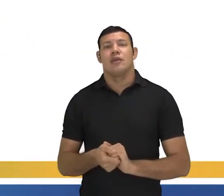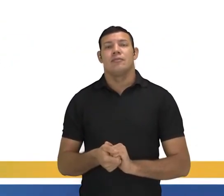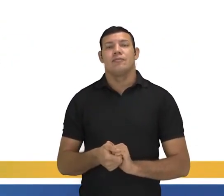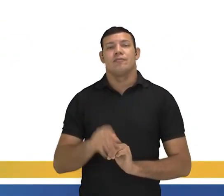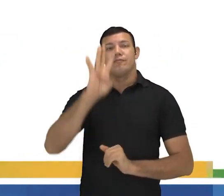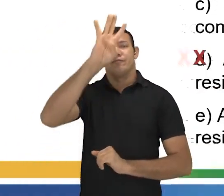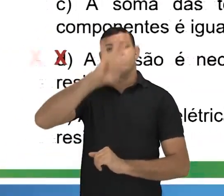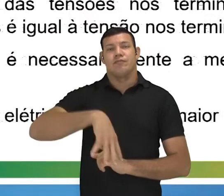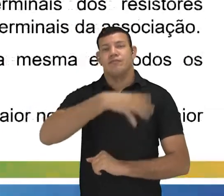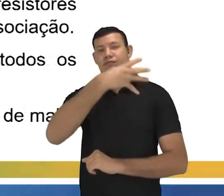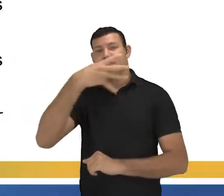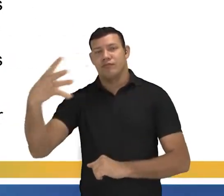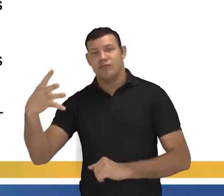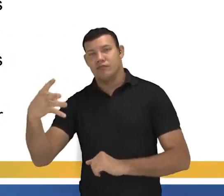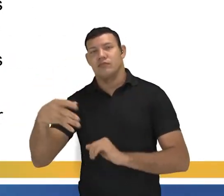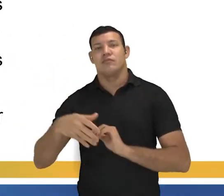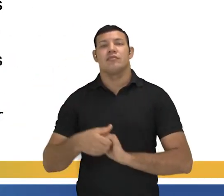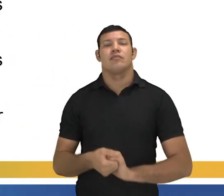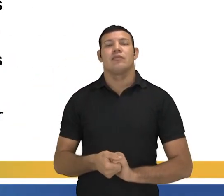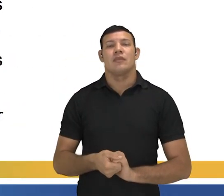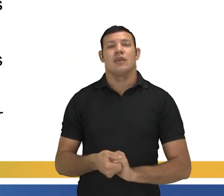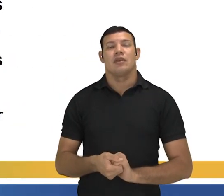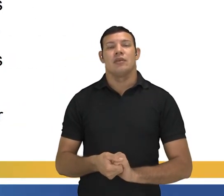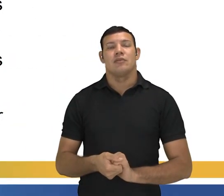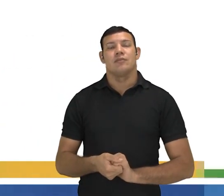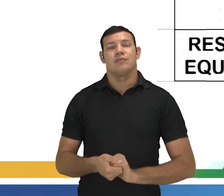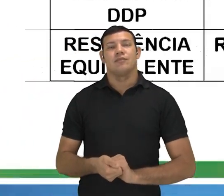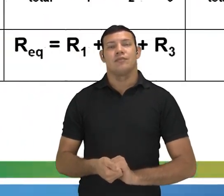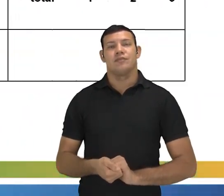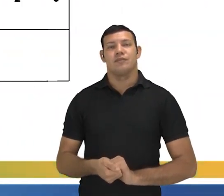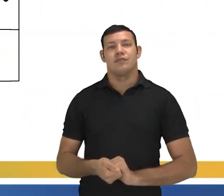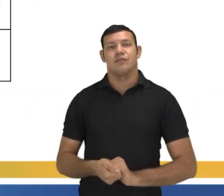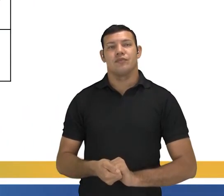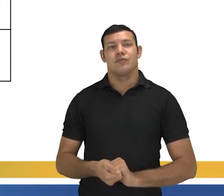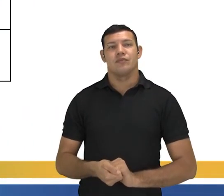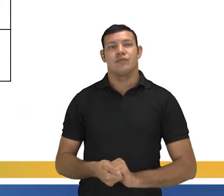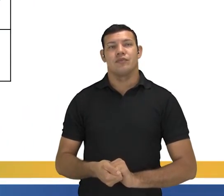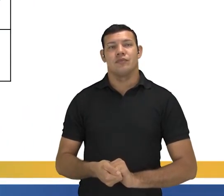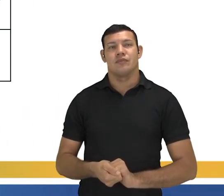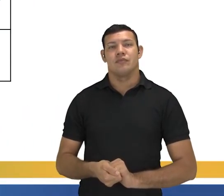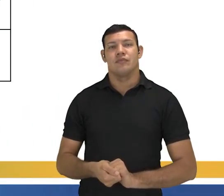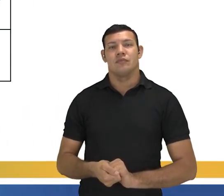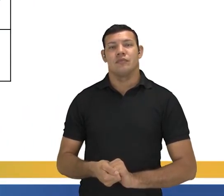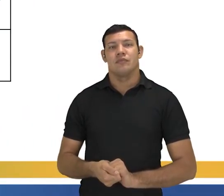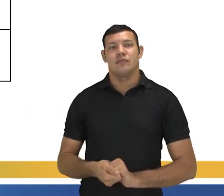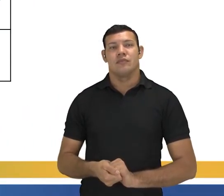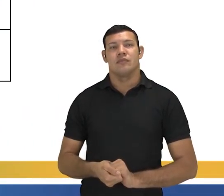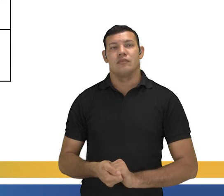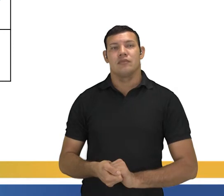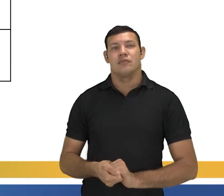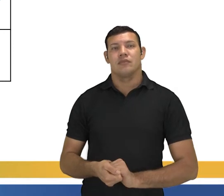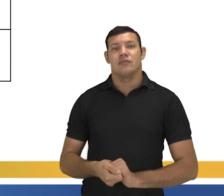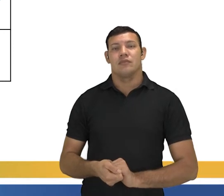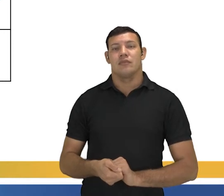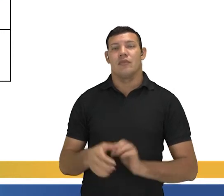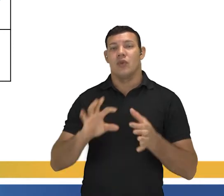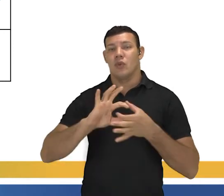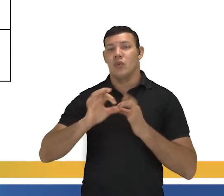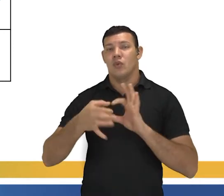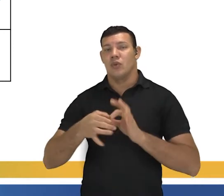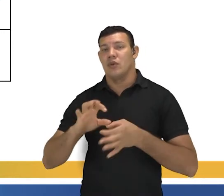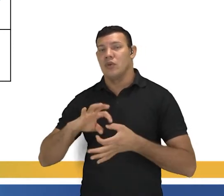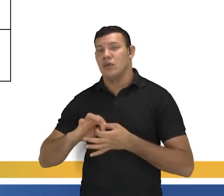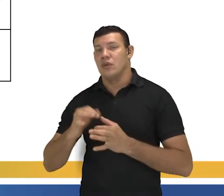tabela aqui, vou voltar aqui mais uma vez. Nessa tabela nós temos aqui a corrente